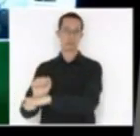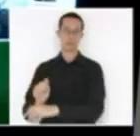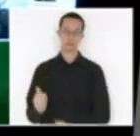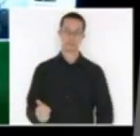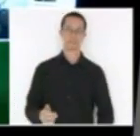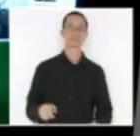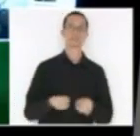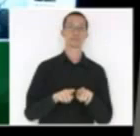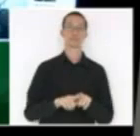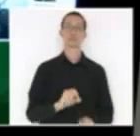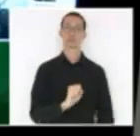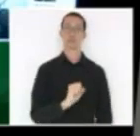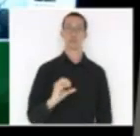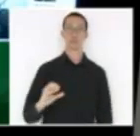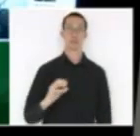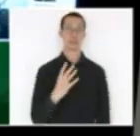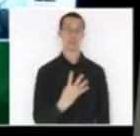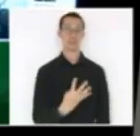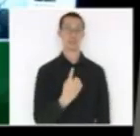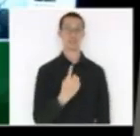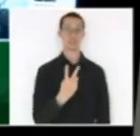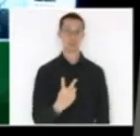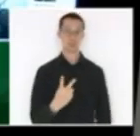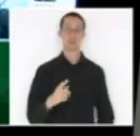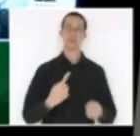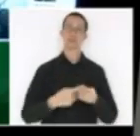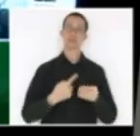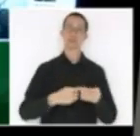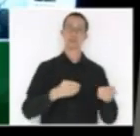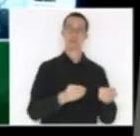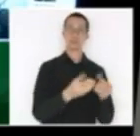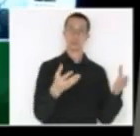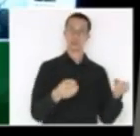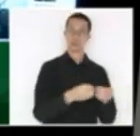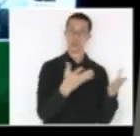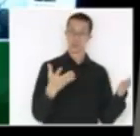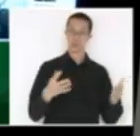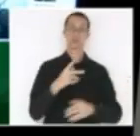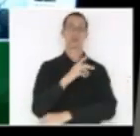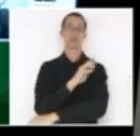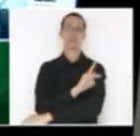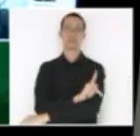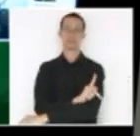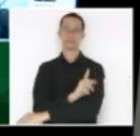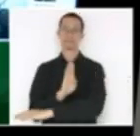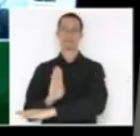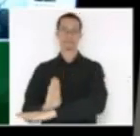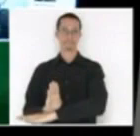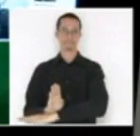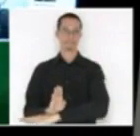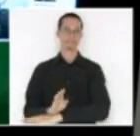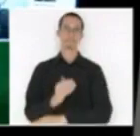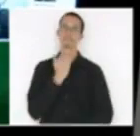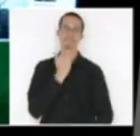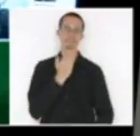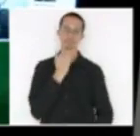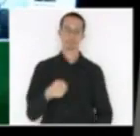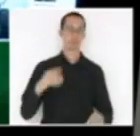SC-412, entre Bombinhas e Porto Belo, trecho que há muito não atende demanda de turistas da região,